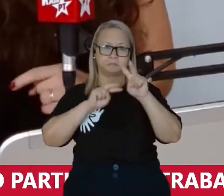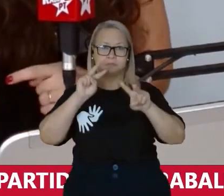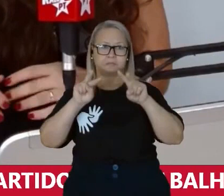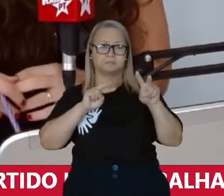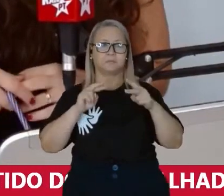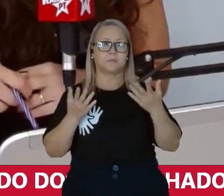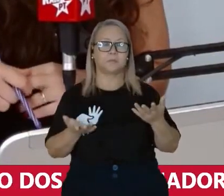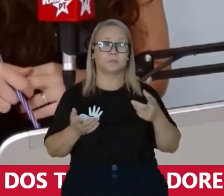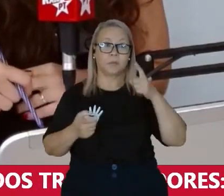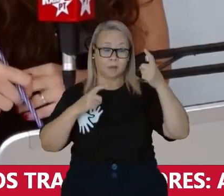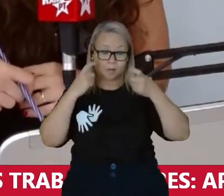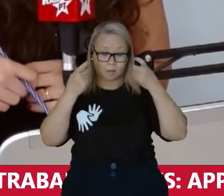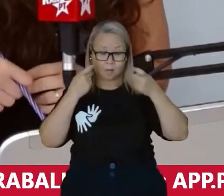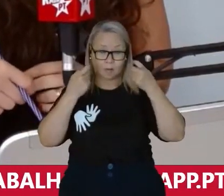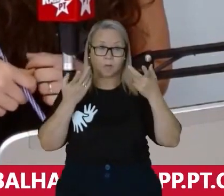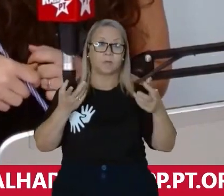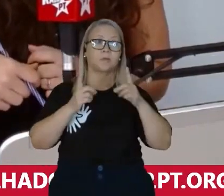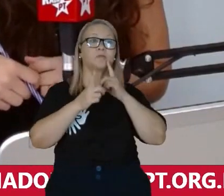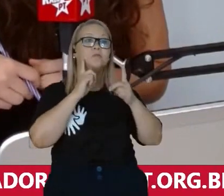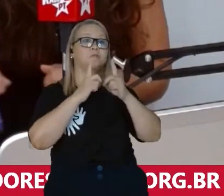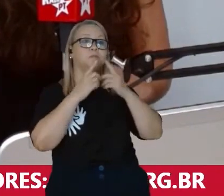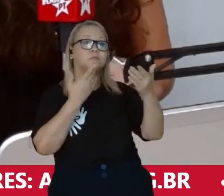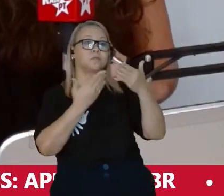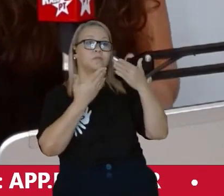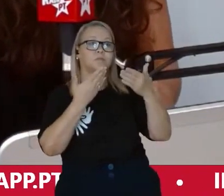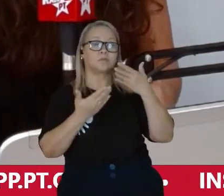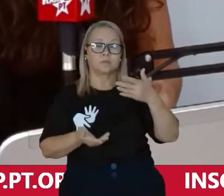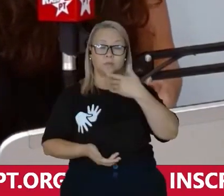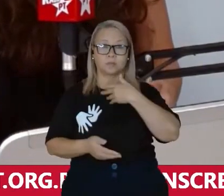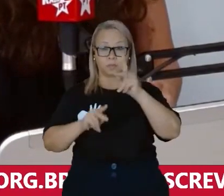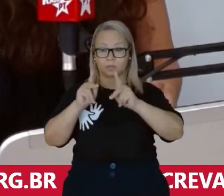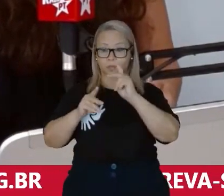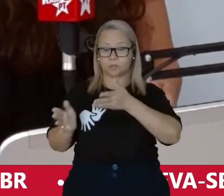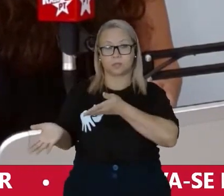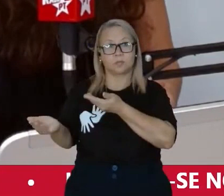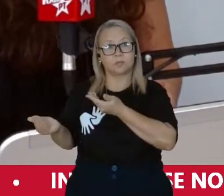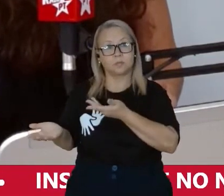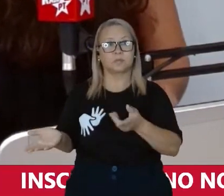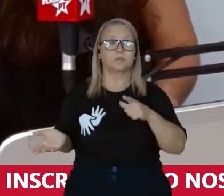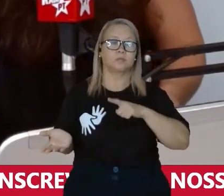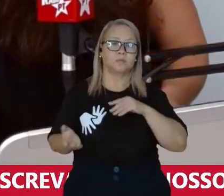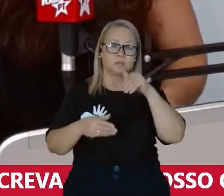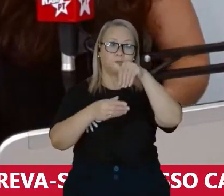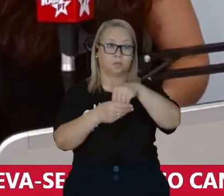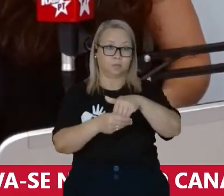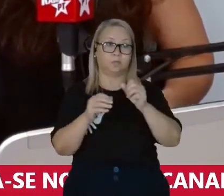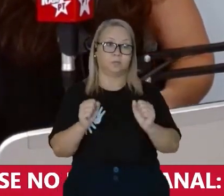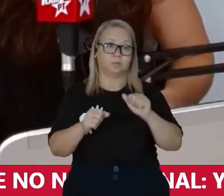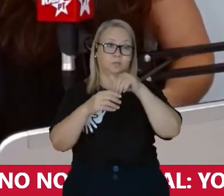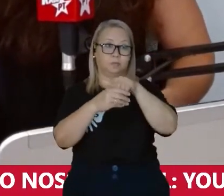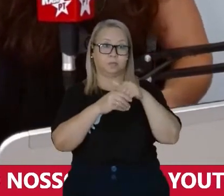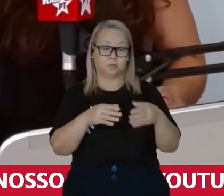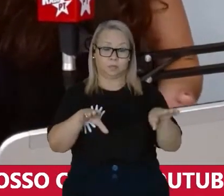Certo, porque é uma preocupação, né? O diálogo com o público jovem, quem está tirando título de eleitor ano que vem, incluir esse